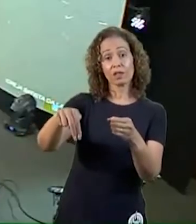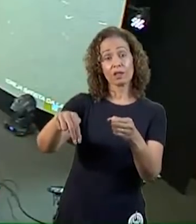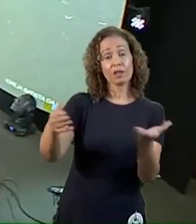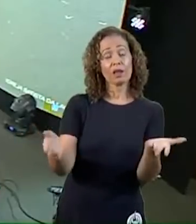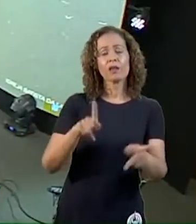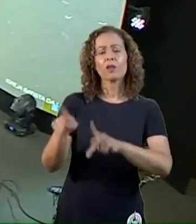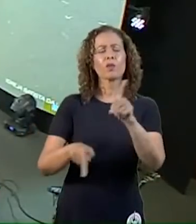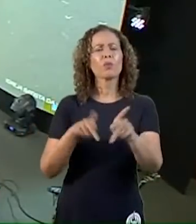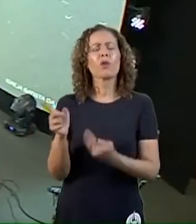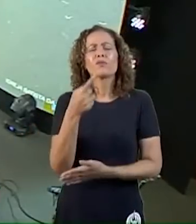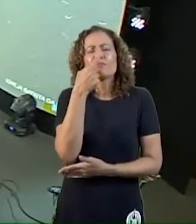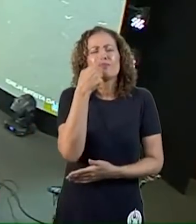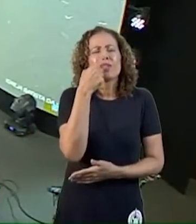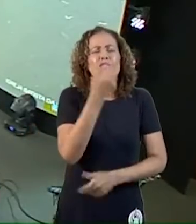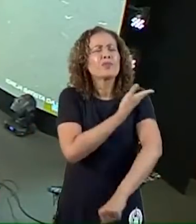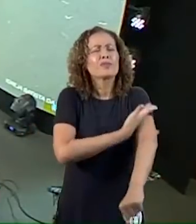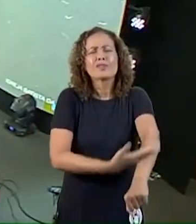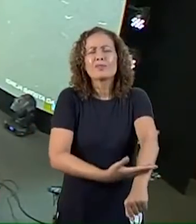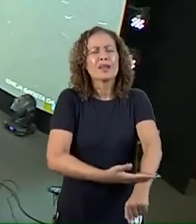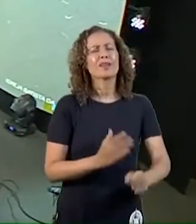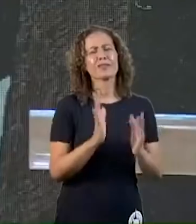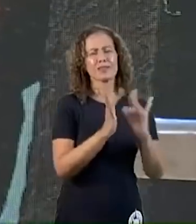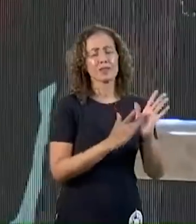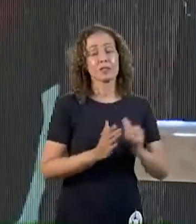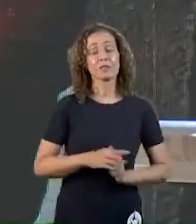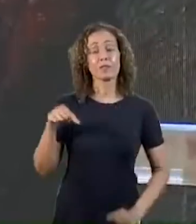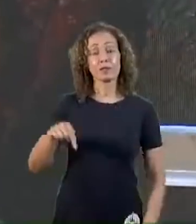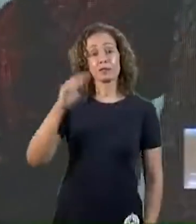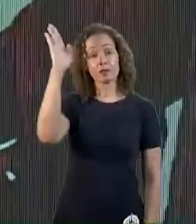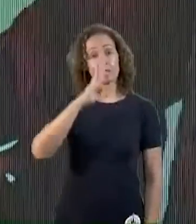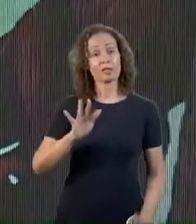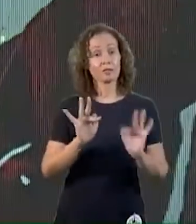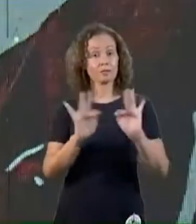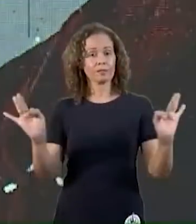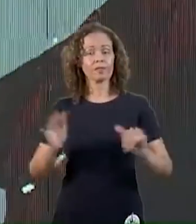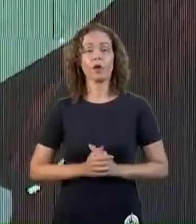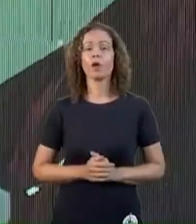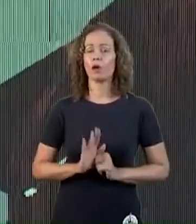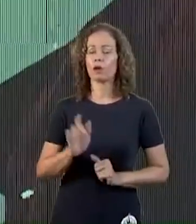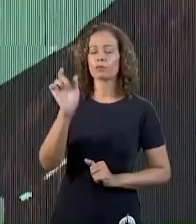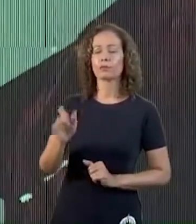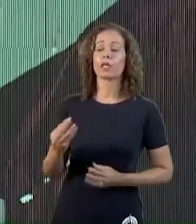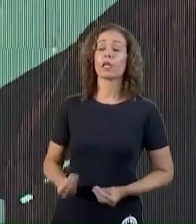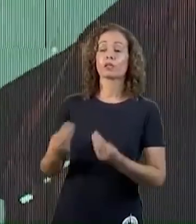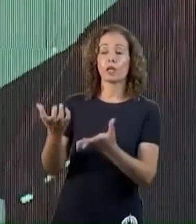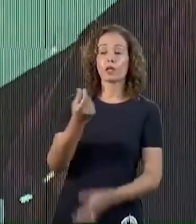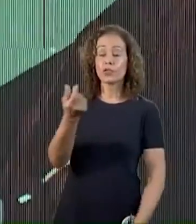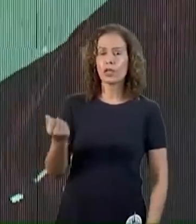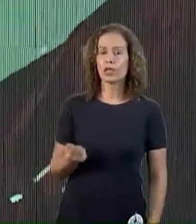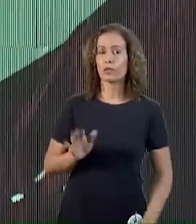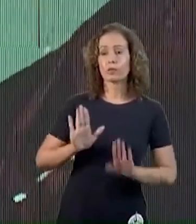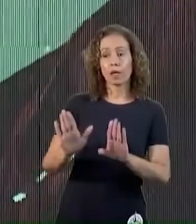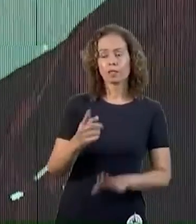eles ficaram íntimos demais. Tem uma frase aqui no Brasil que a gente usa, né? Dá dinheiro, mas não dá intimidade não. Quem já ouviu essa